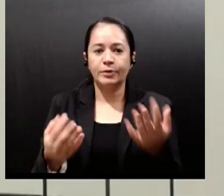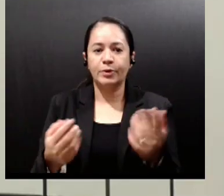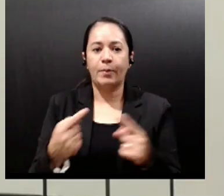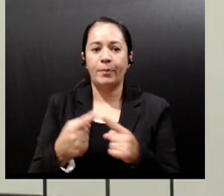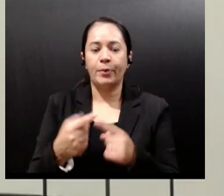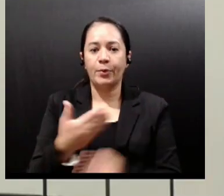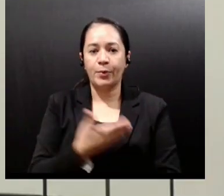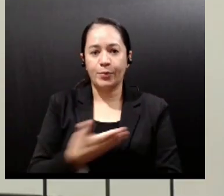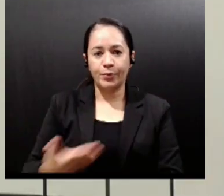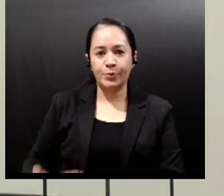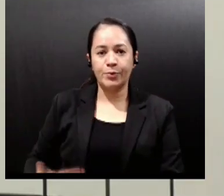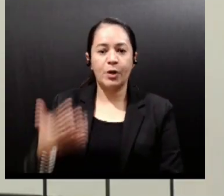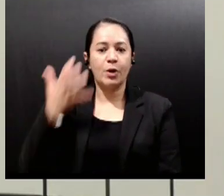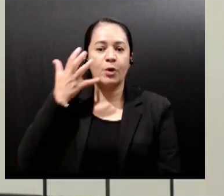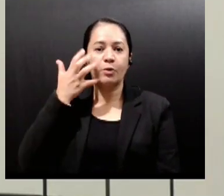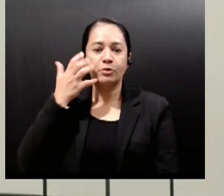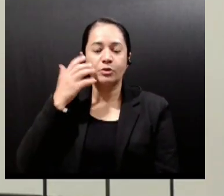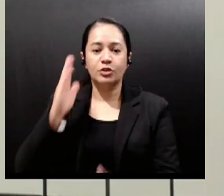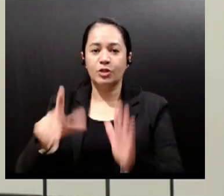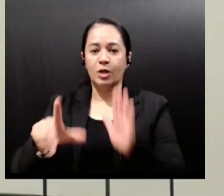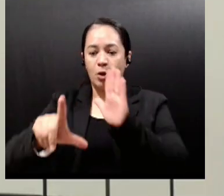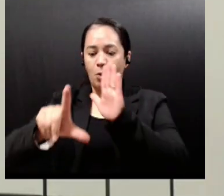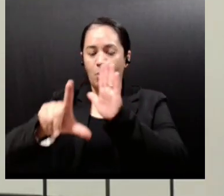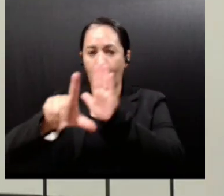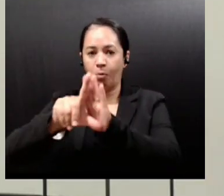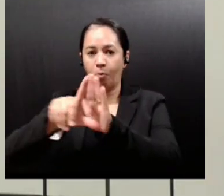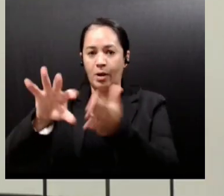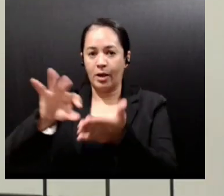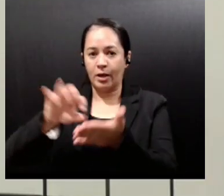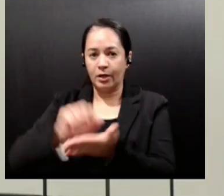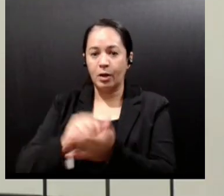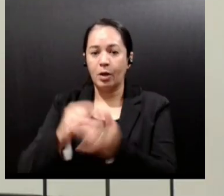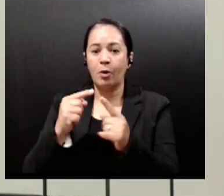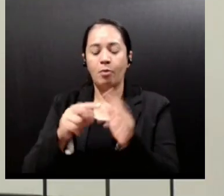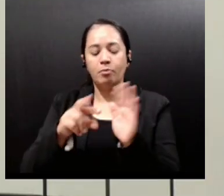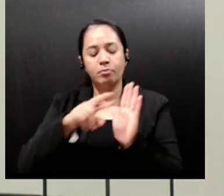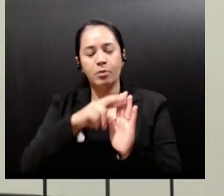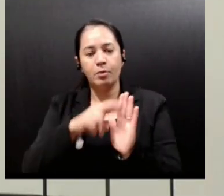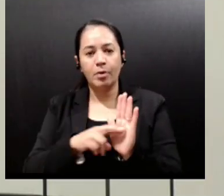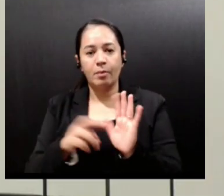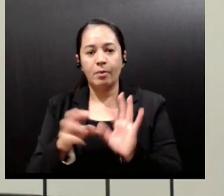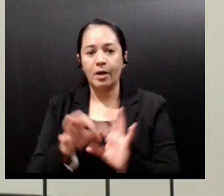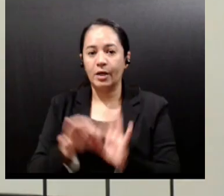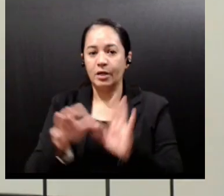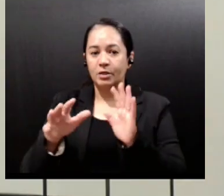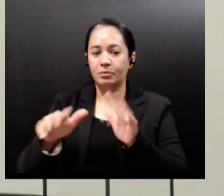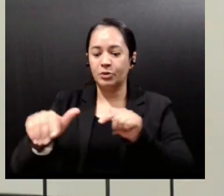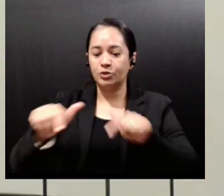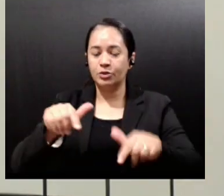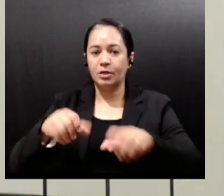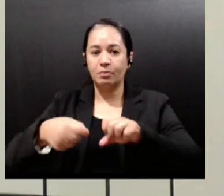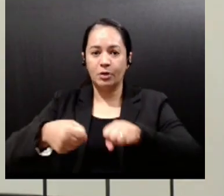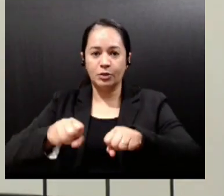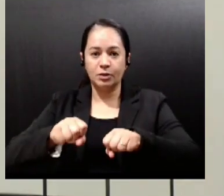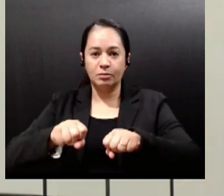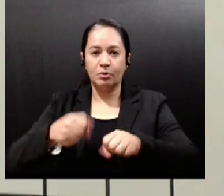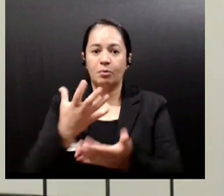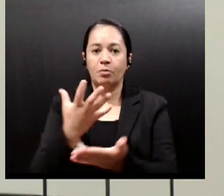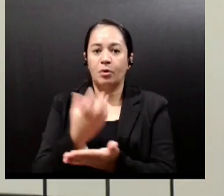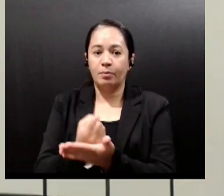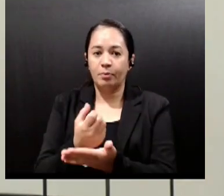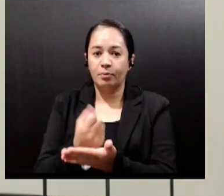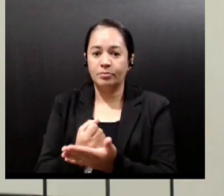Freitas sancionou uma lei que condiciona a liberação do serviço de transporte de moto por aplicativo à autorização